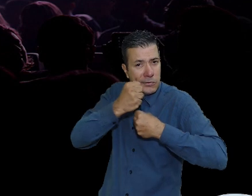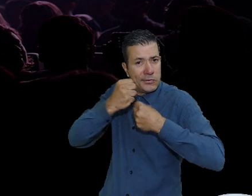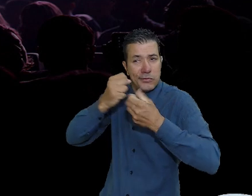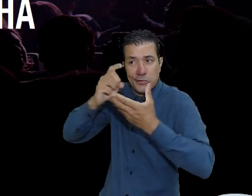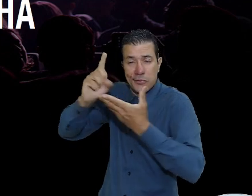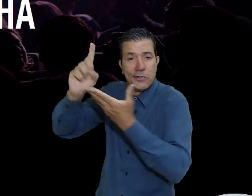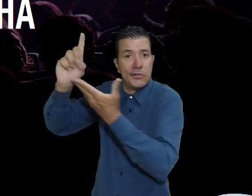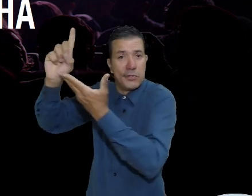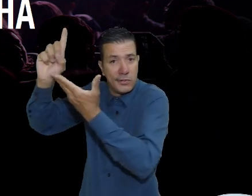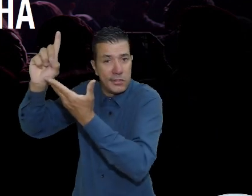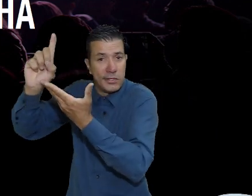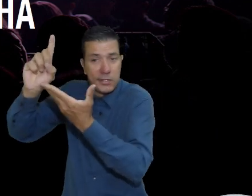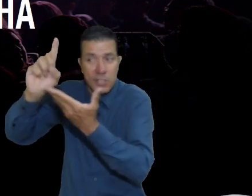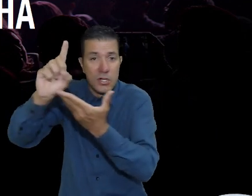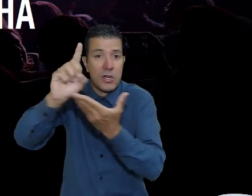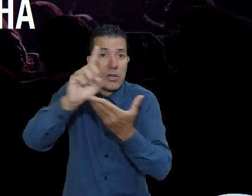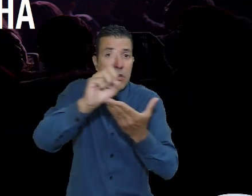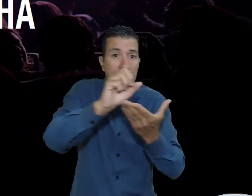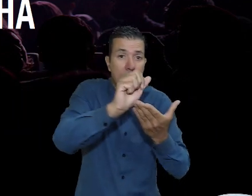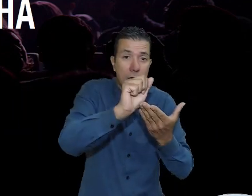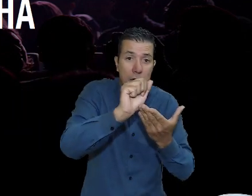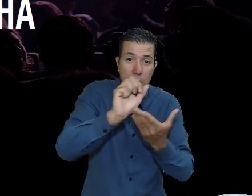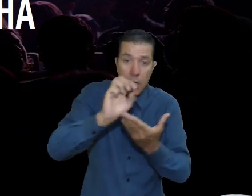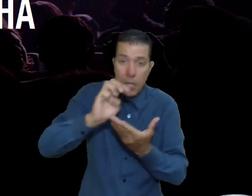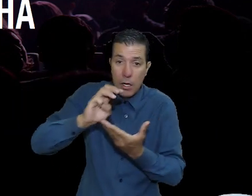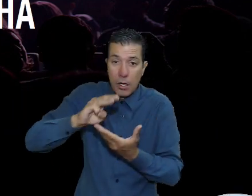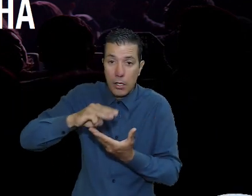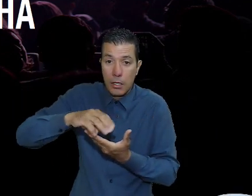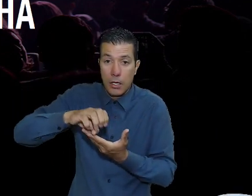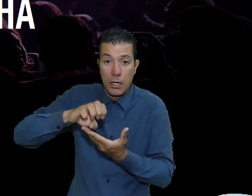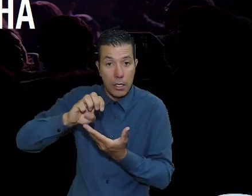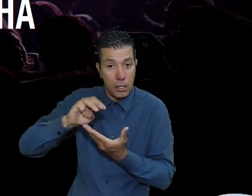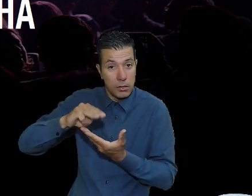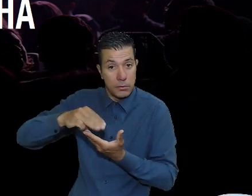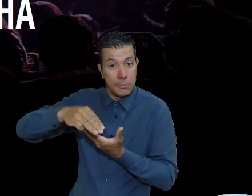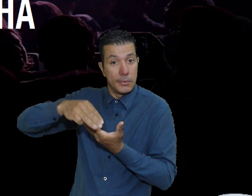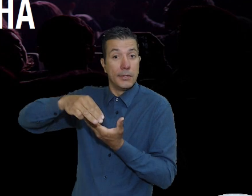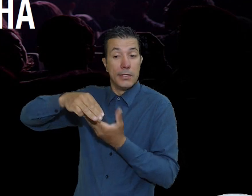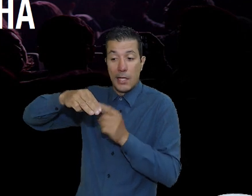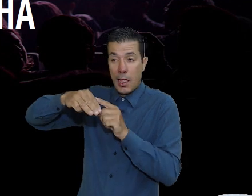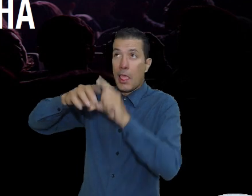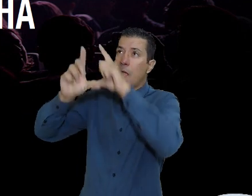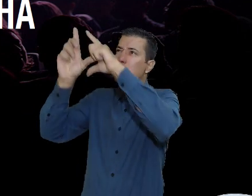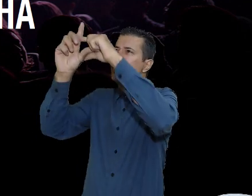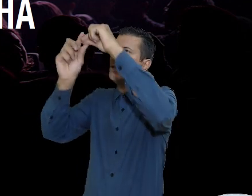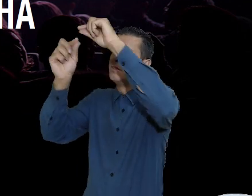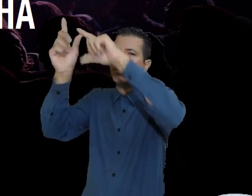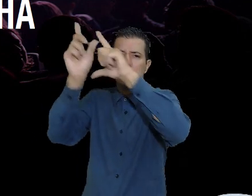poder. Eu sou o Amém, Estrela.